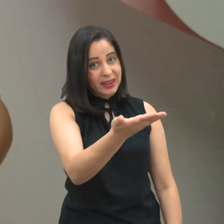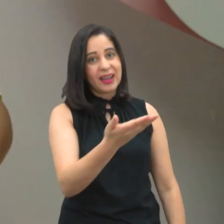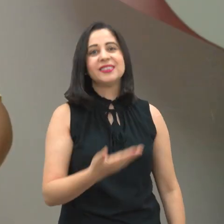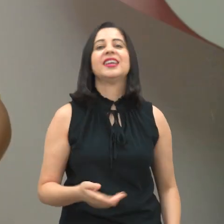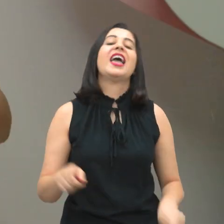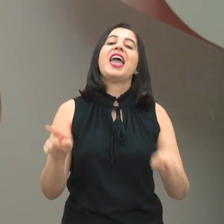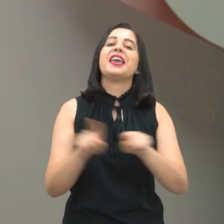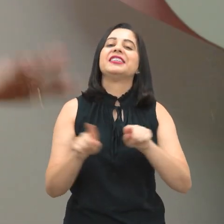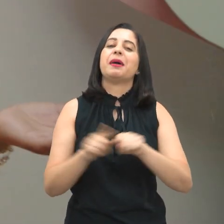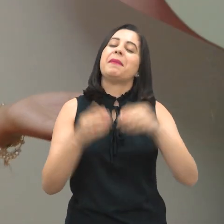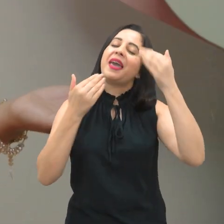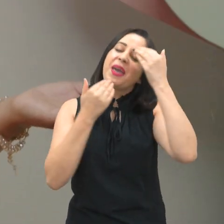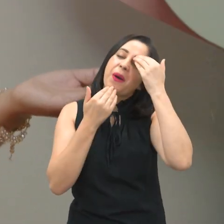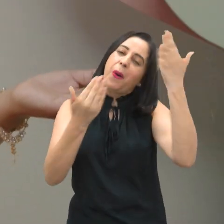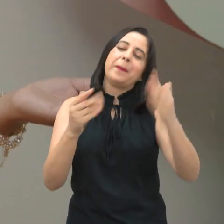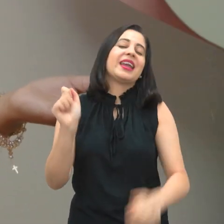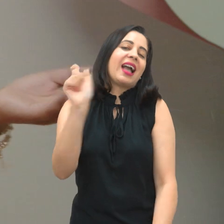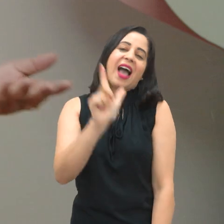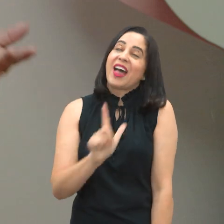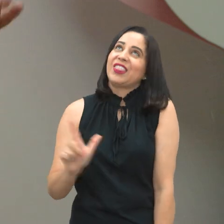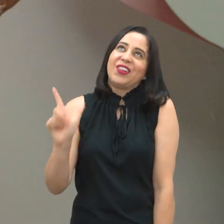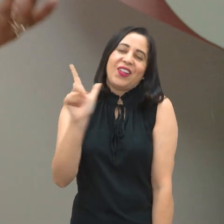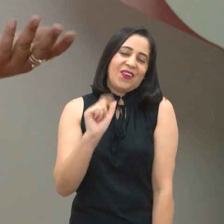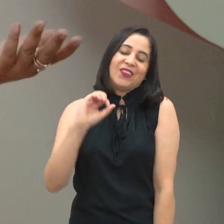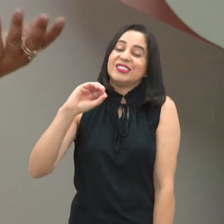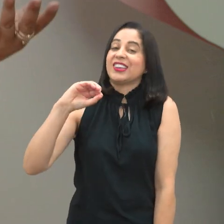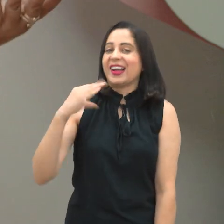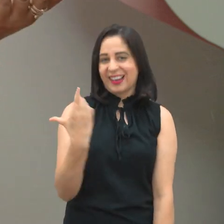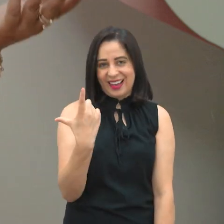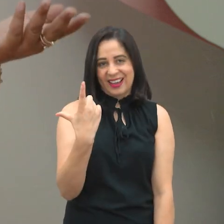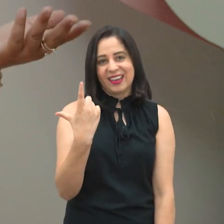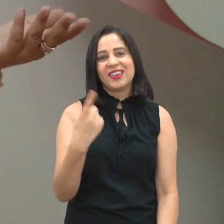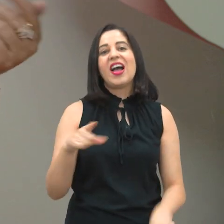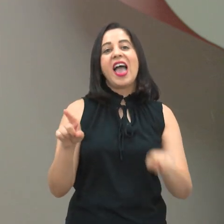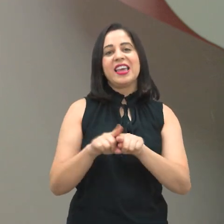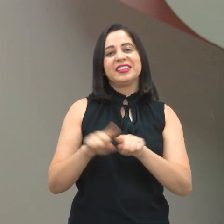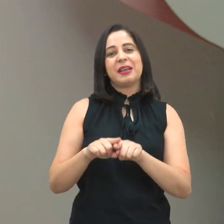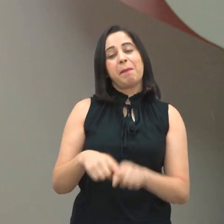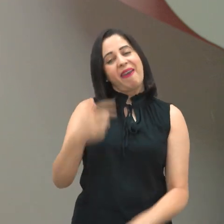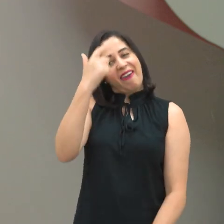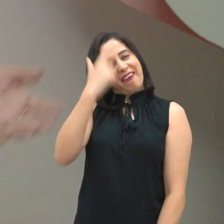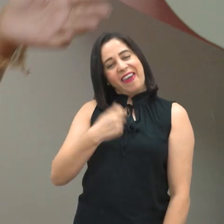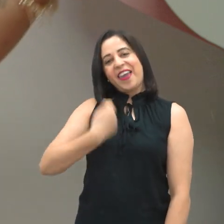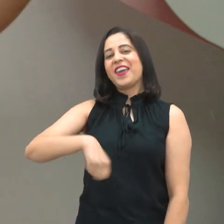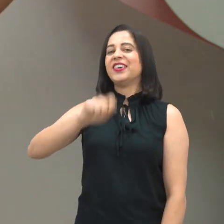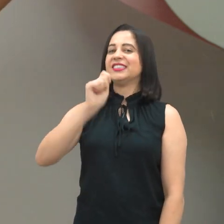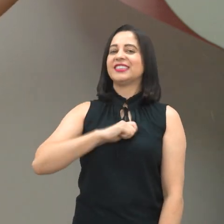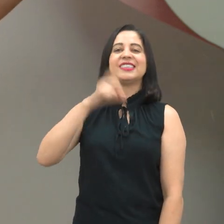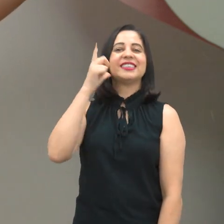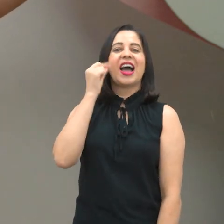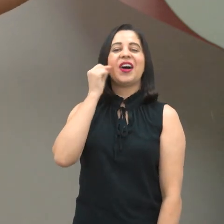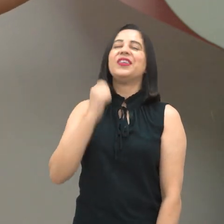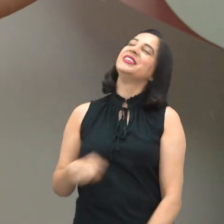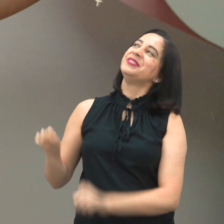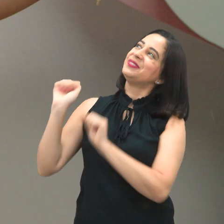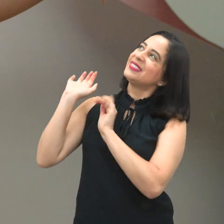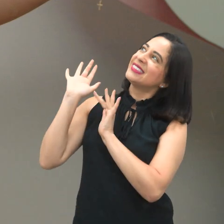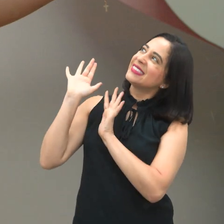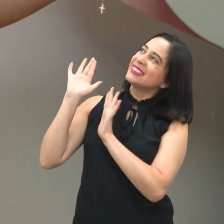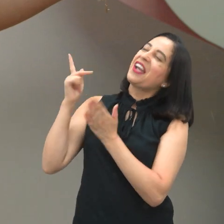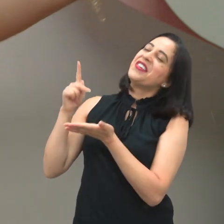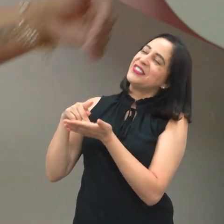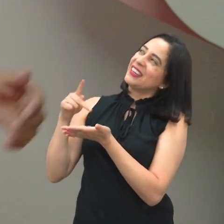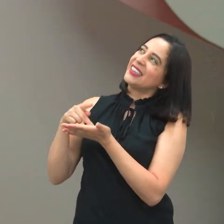a sua participação e eu quero também, é claro, registrar e agradecer a participação da Ana Furtado, que fica aqui, ó, do